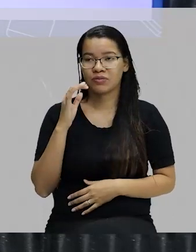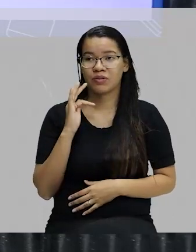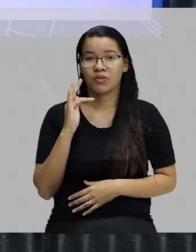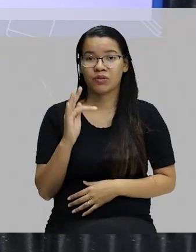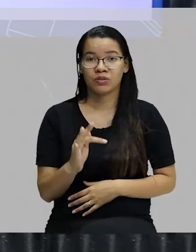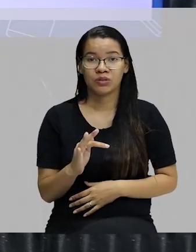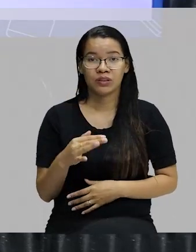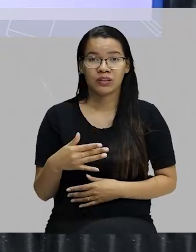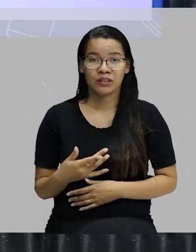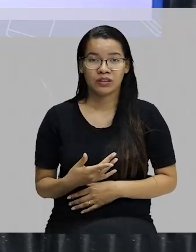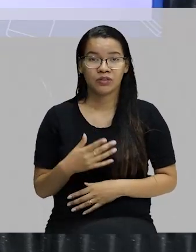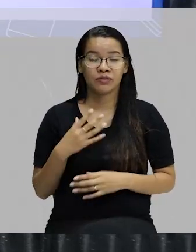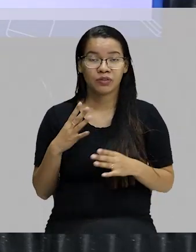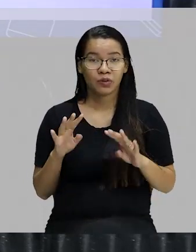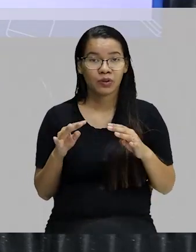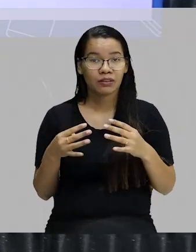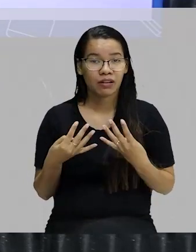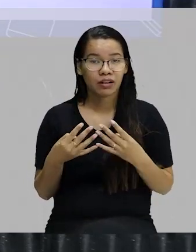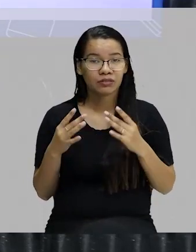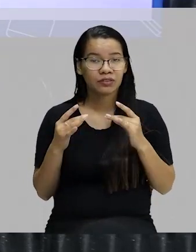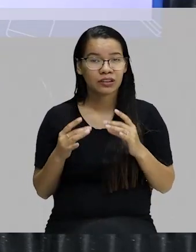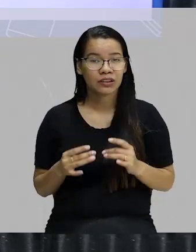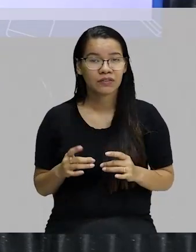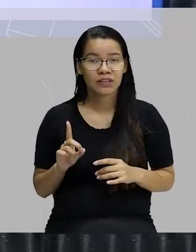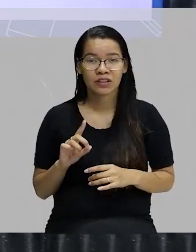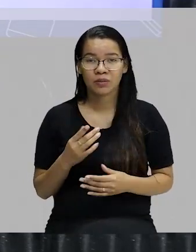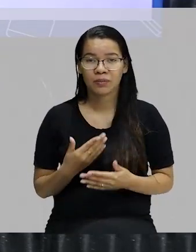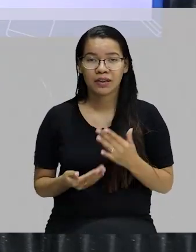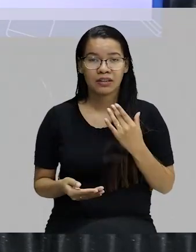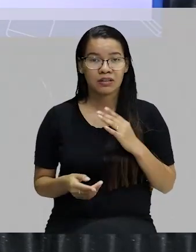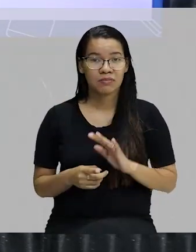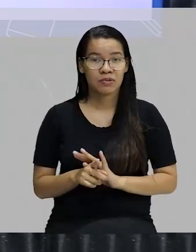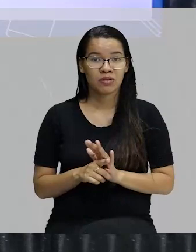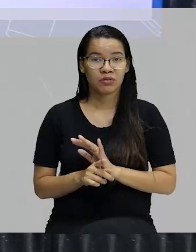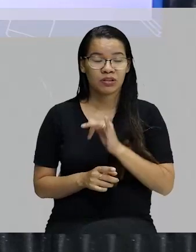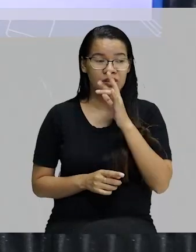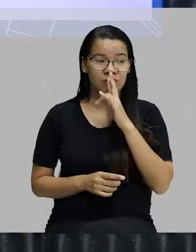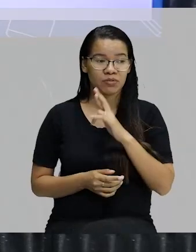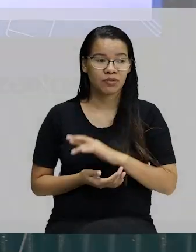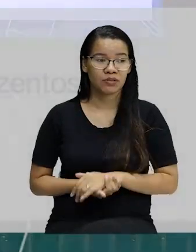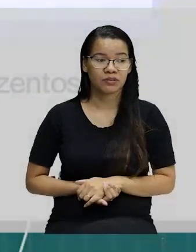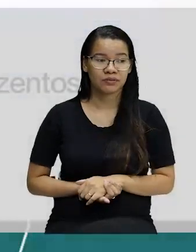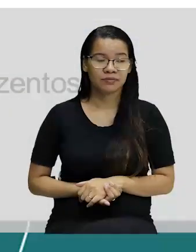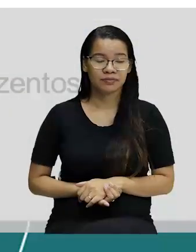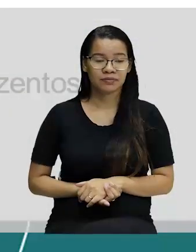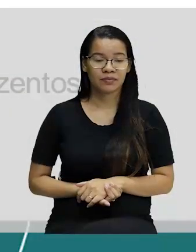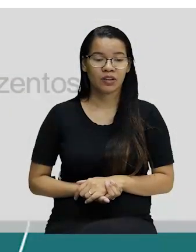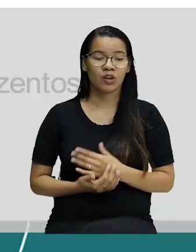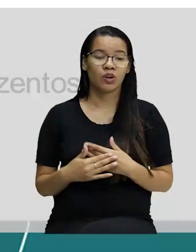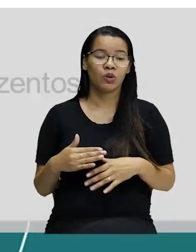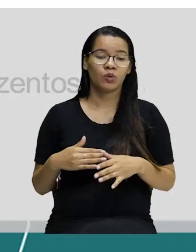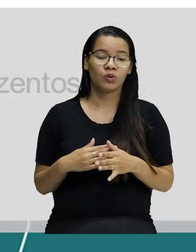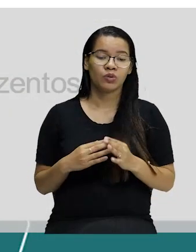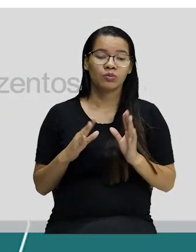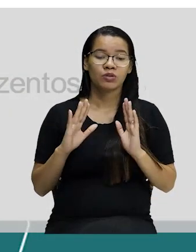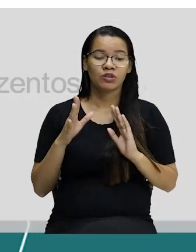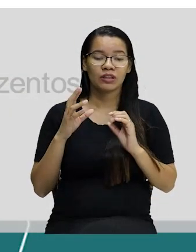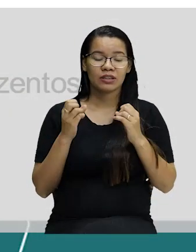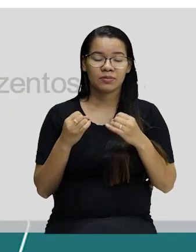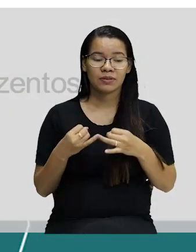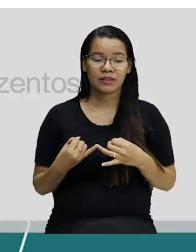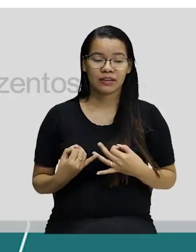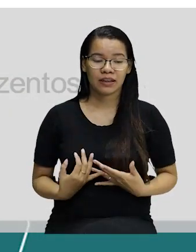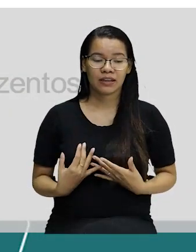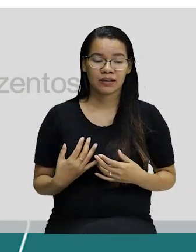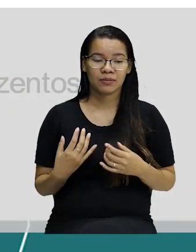sempre cuidado e fica atento para esses detalhes, para você não perder nenhuma questão, tá bom? Olha aqui, ó, todos eles, como eu disse para você,